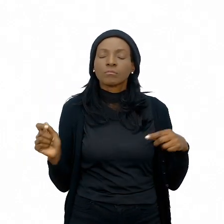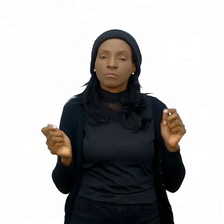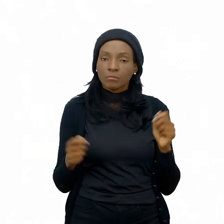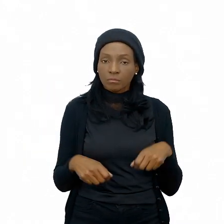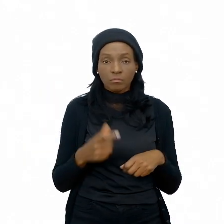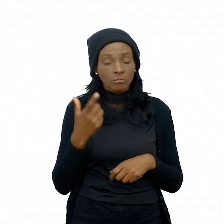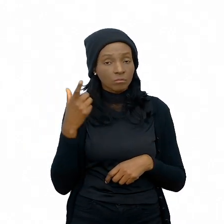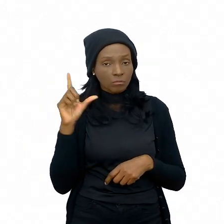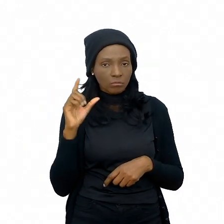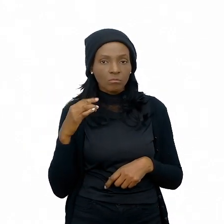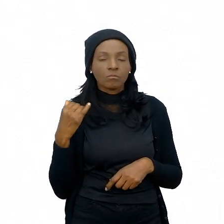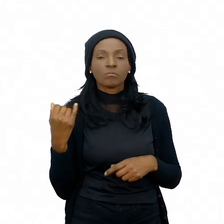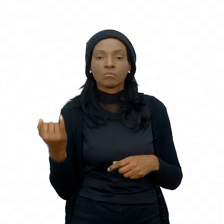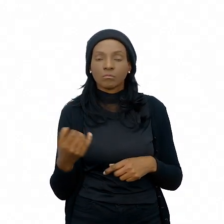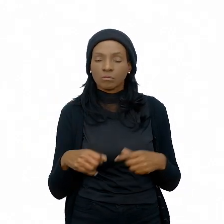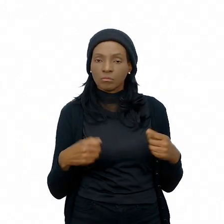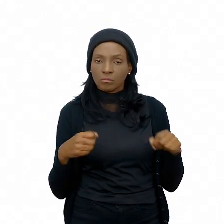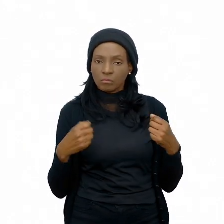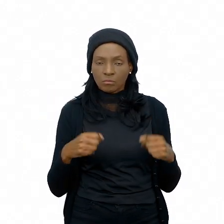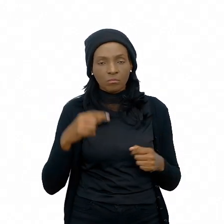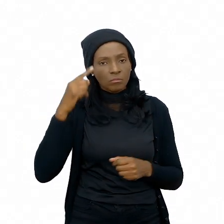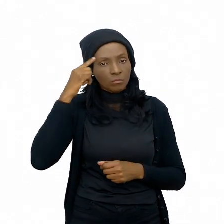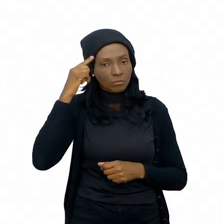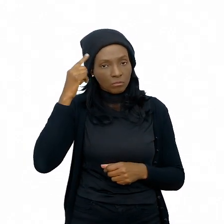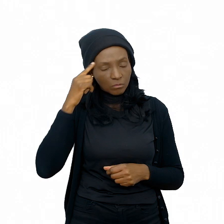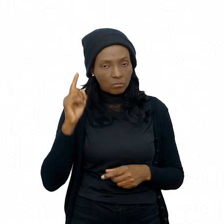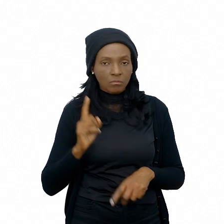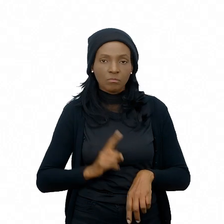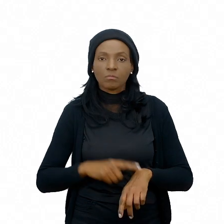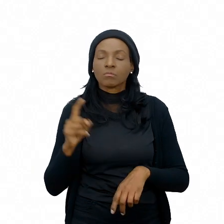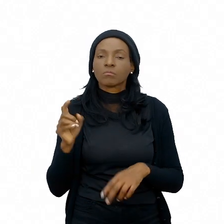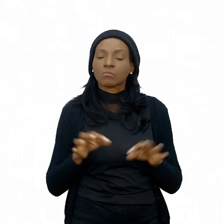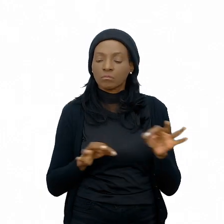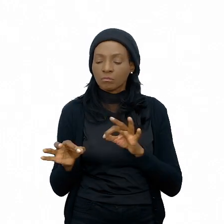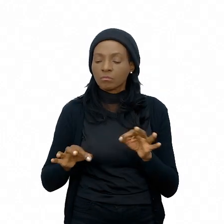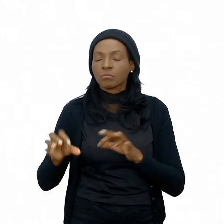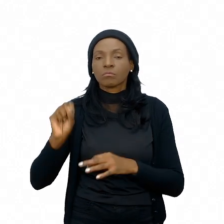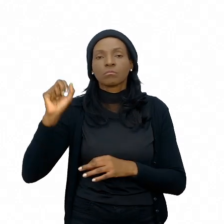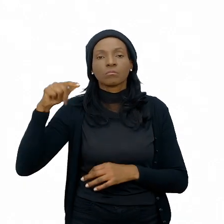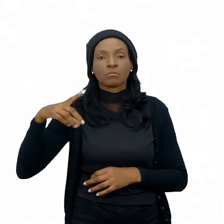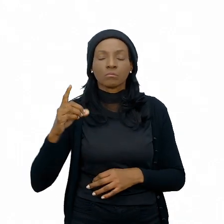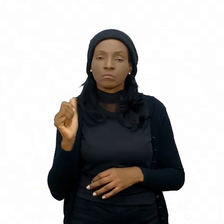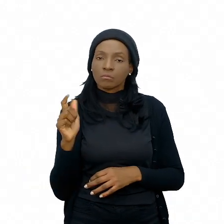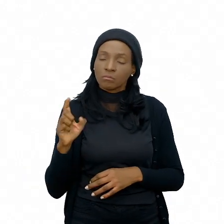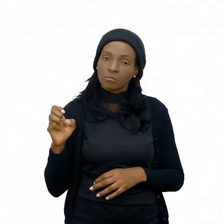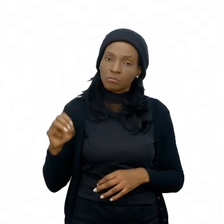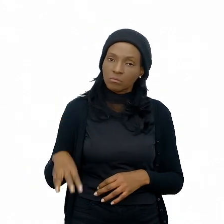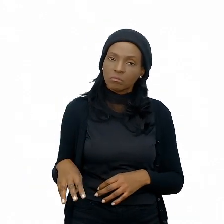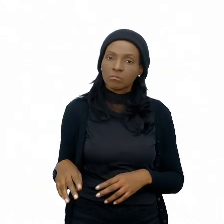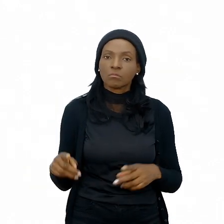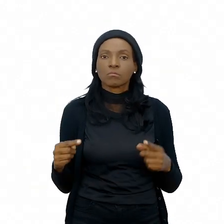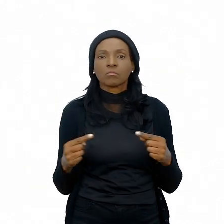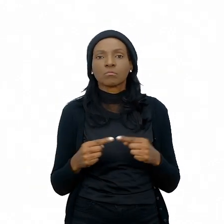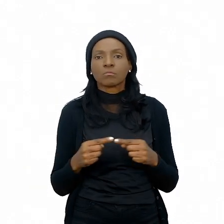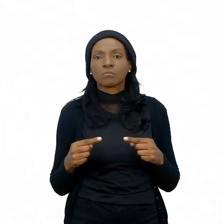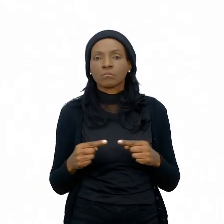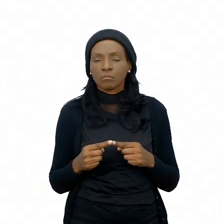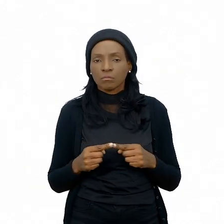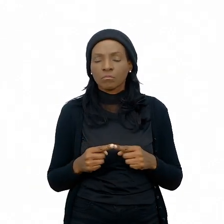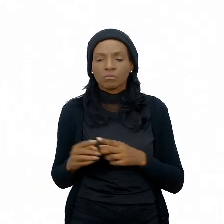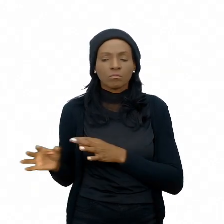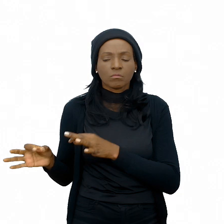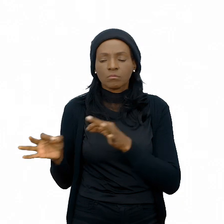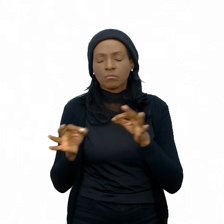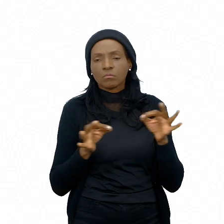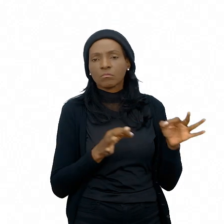Outro aspecto que precisa considerar na construção da sondagem é que se estabeleça a